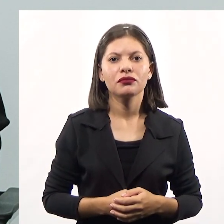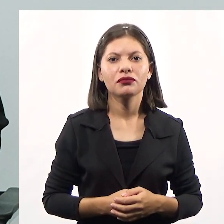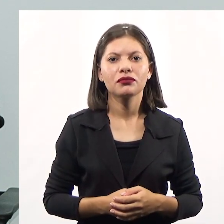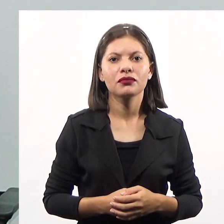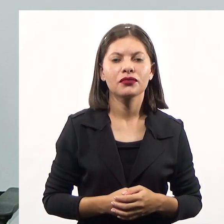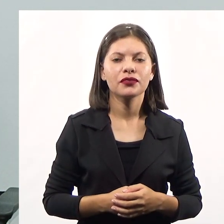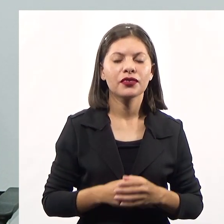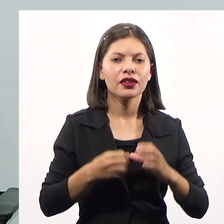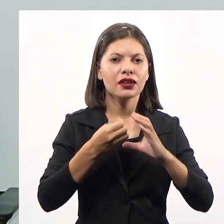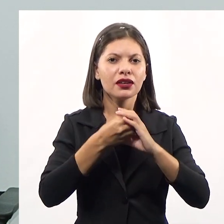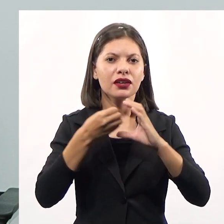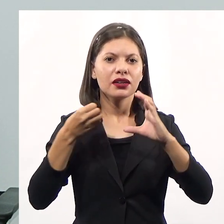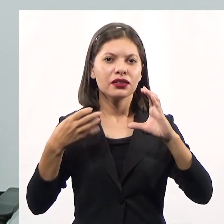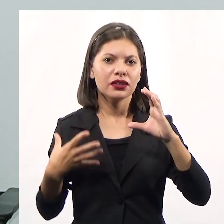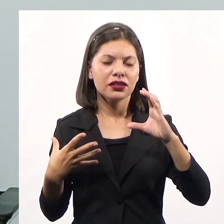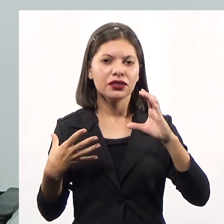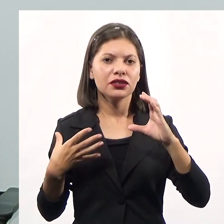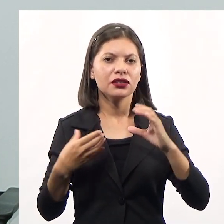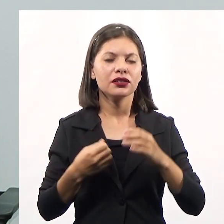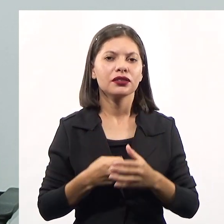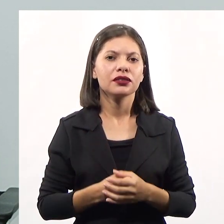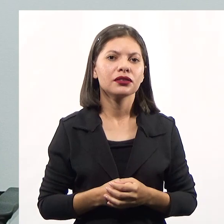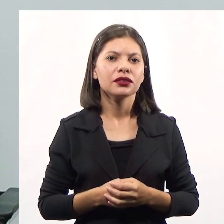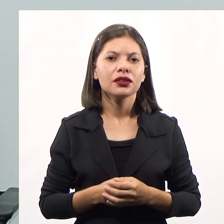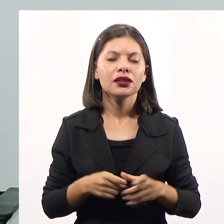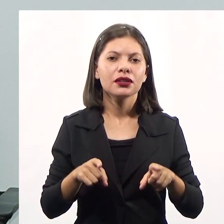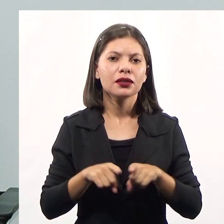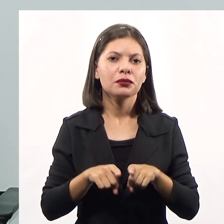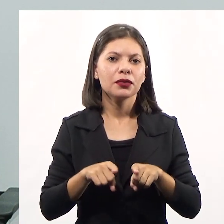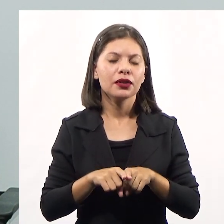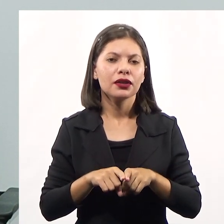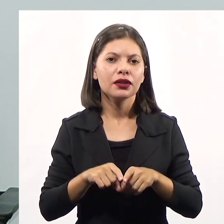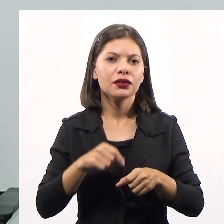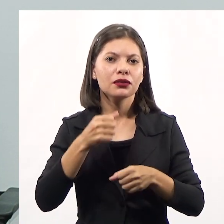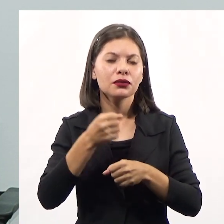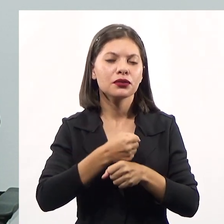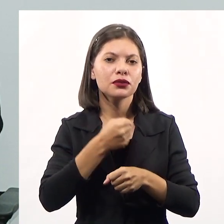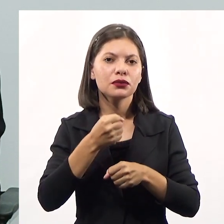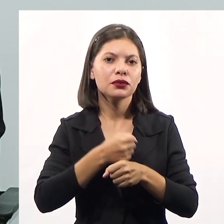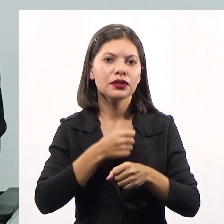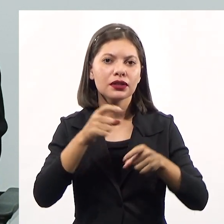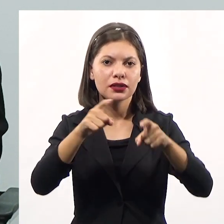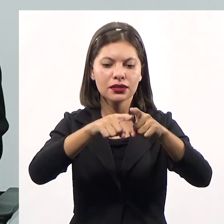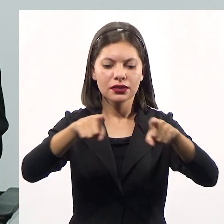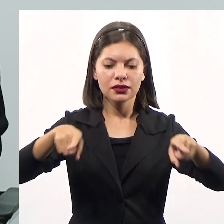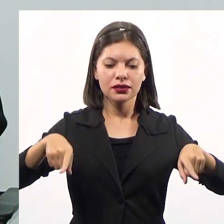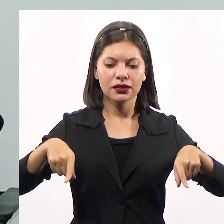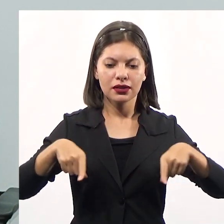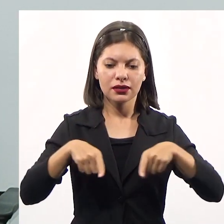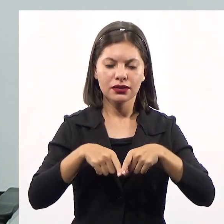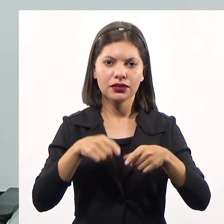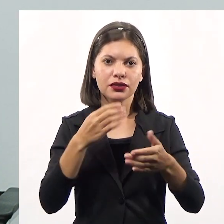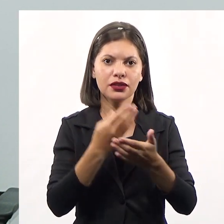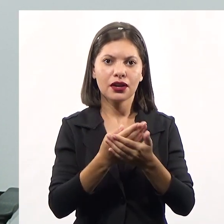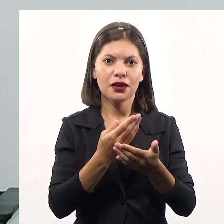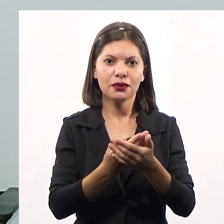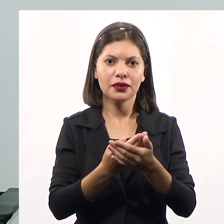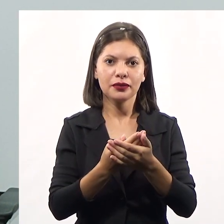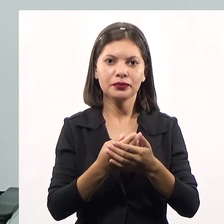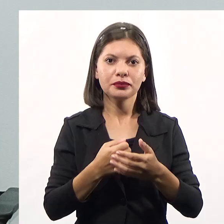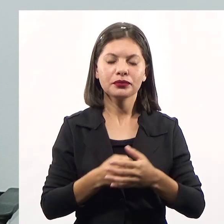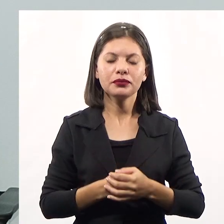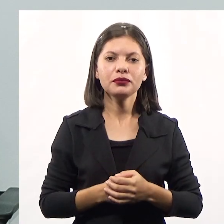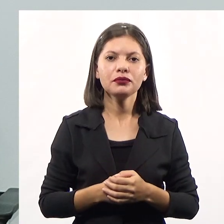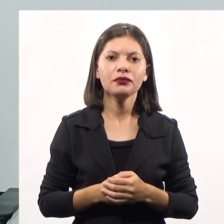Aí uma outra característica também do liceu é que foram construídas, além de salas de aulas, quartos